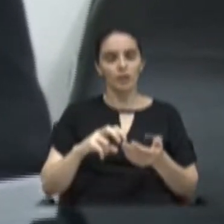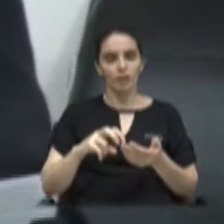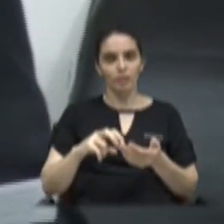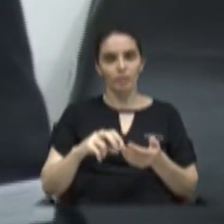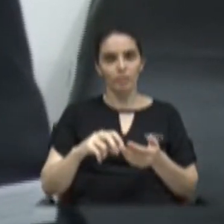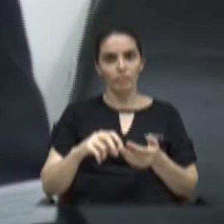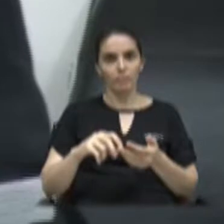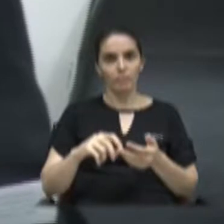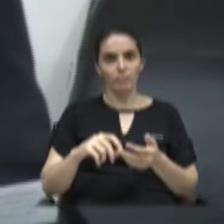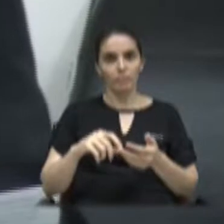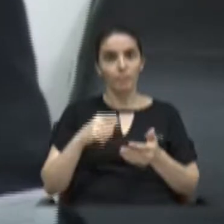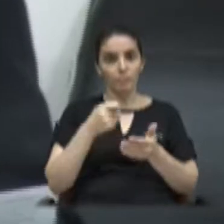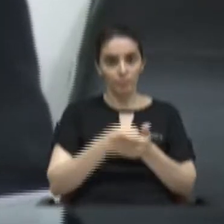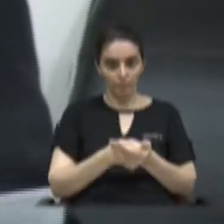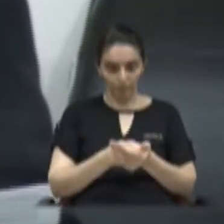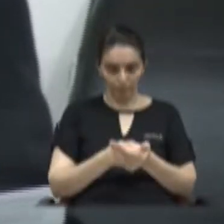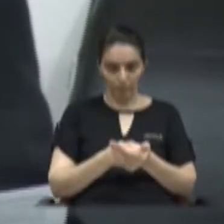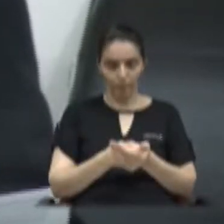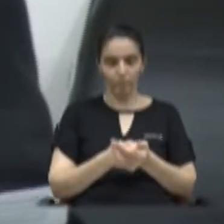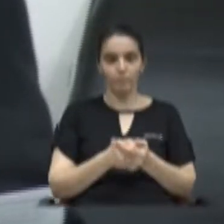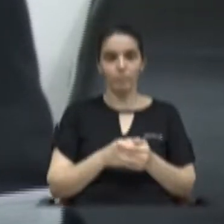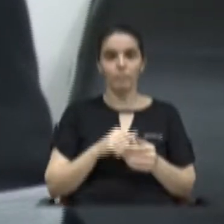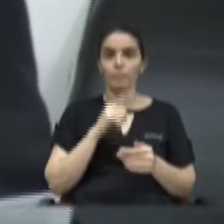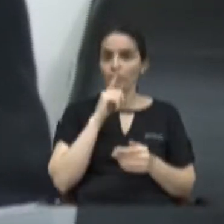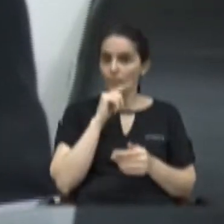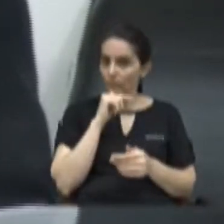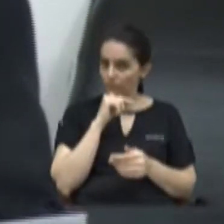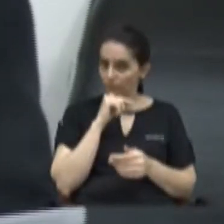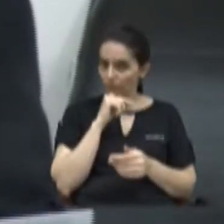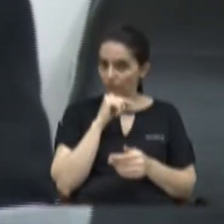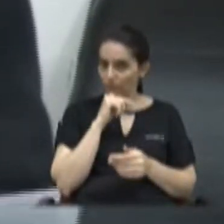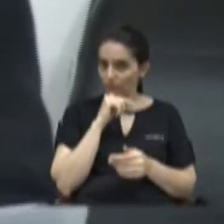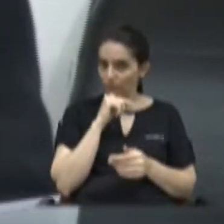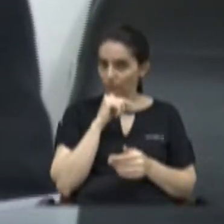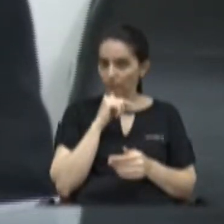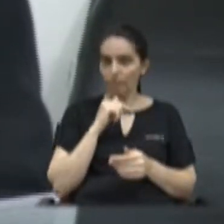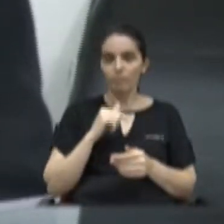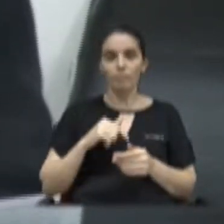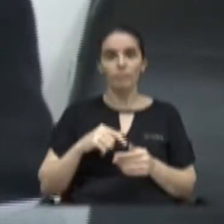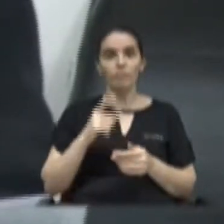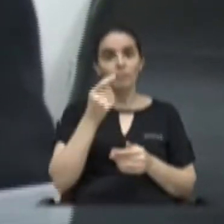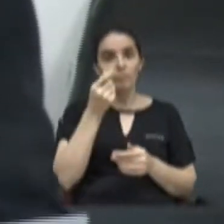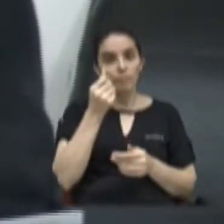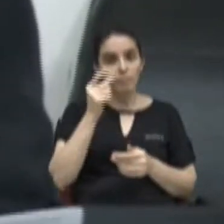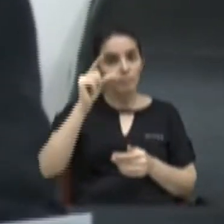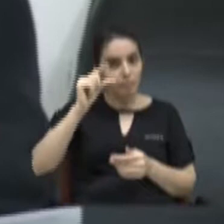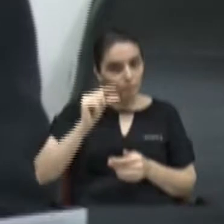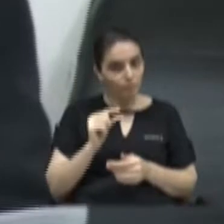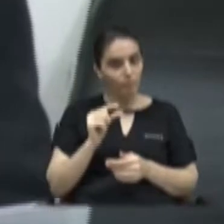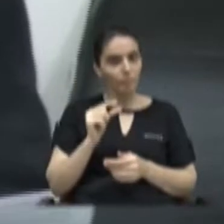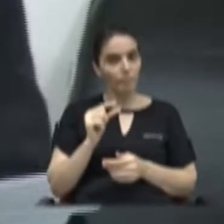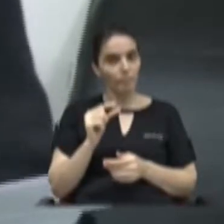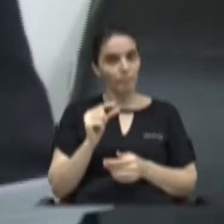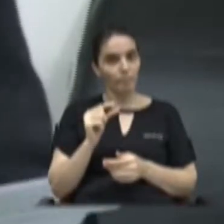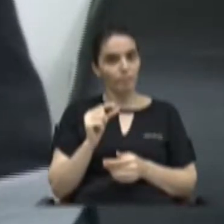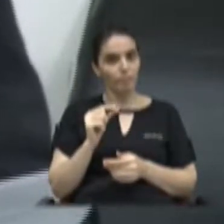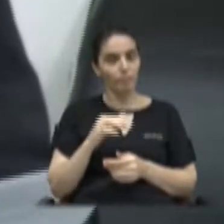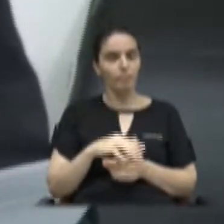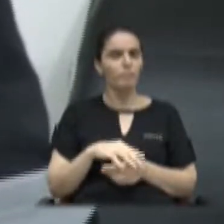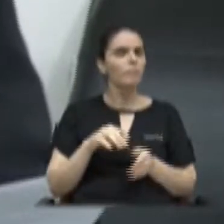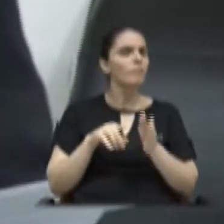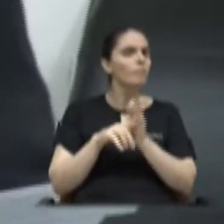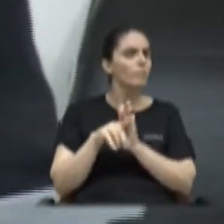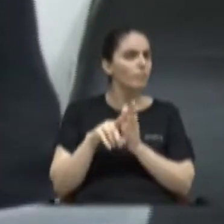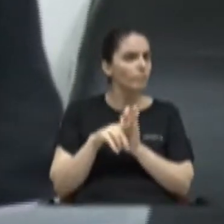devem ser módicas, ou seja, devem ser baixos, moderados. E aí eu pergunto aos